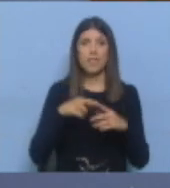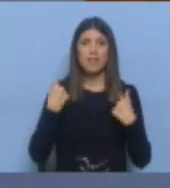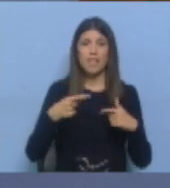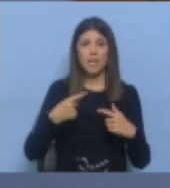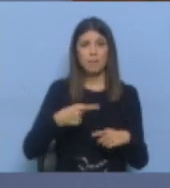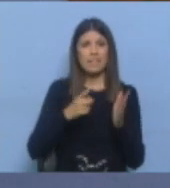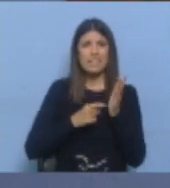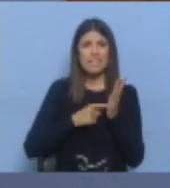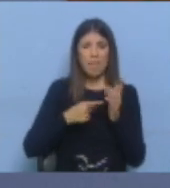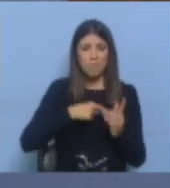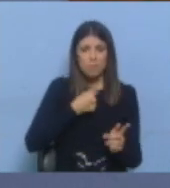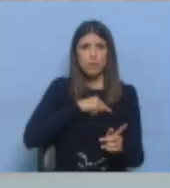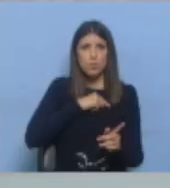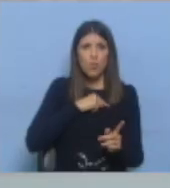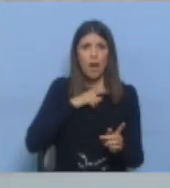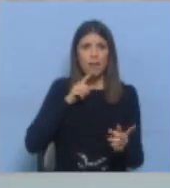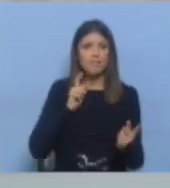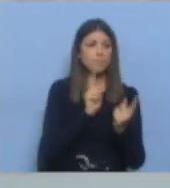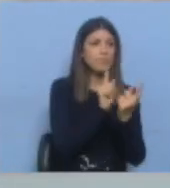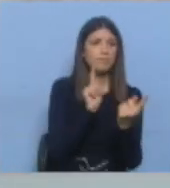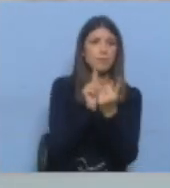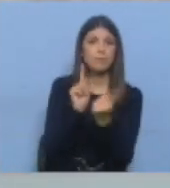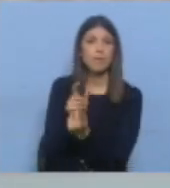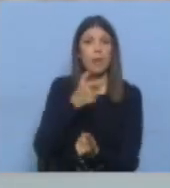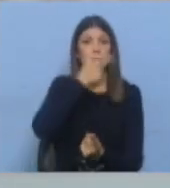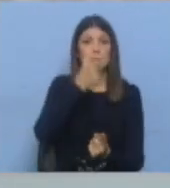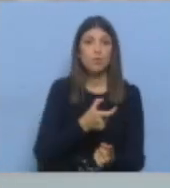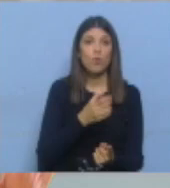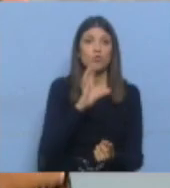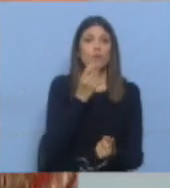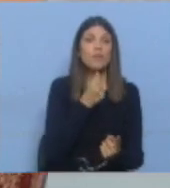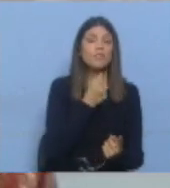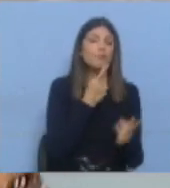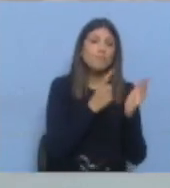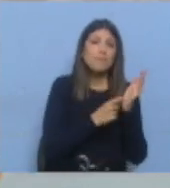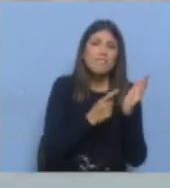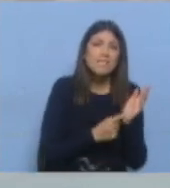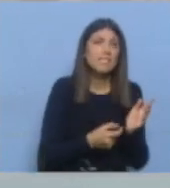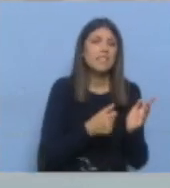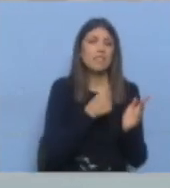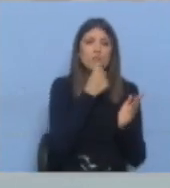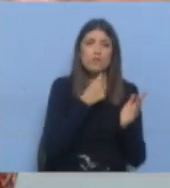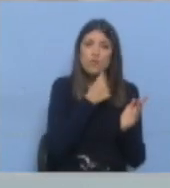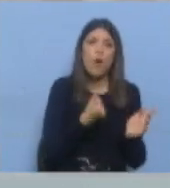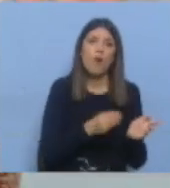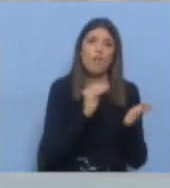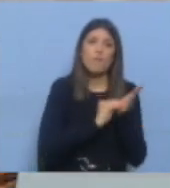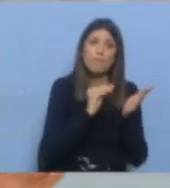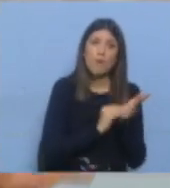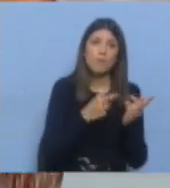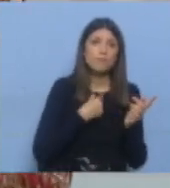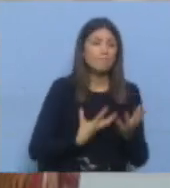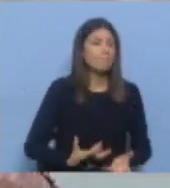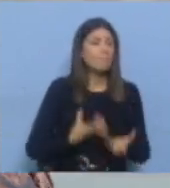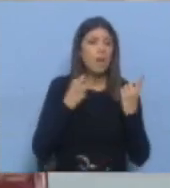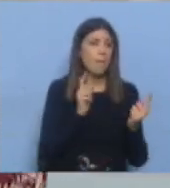ir ao encontro das pessoas e, sobretudo, daquelas que mais precisam. Ele é constituído assim, quer dizer, cada um tem as suas vertentes, já